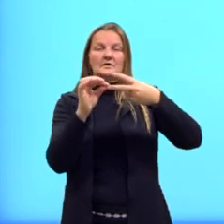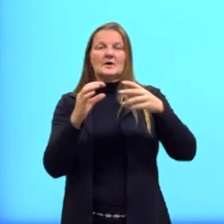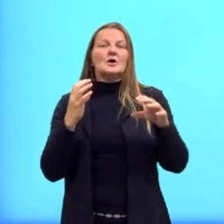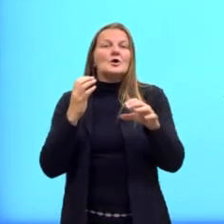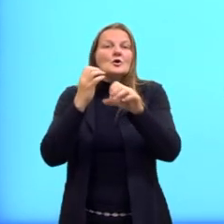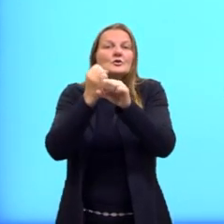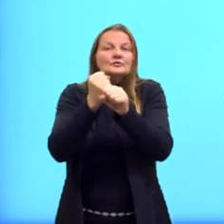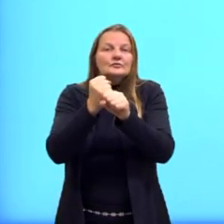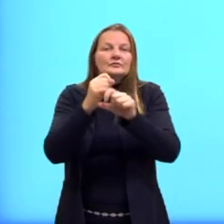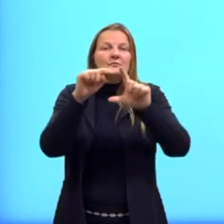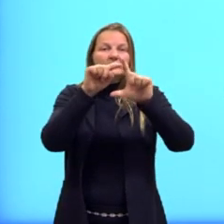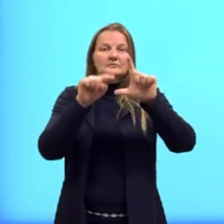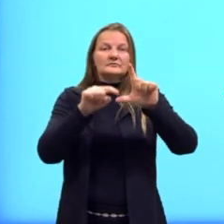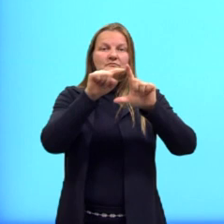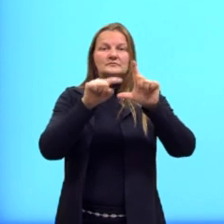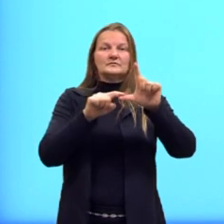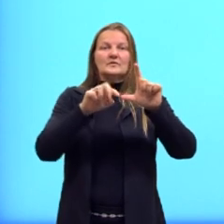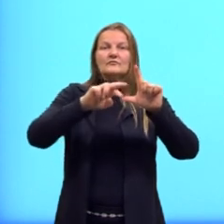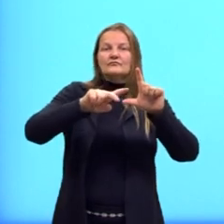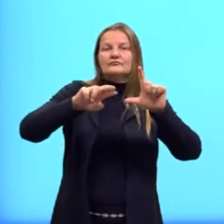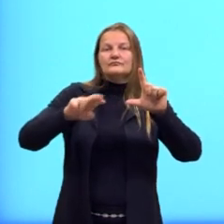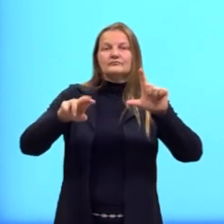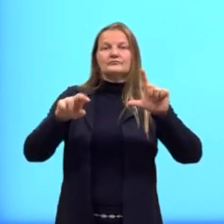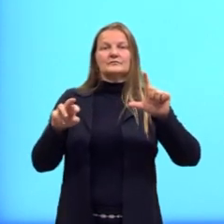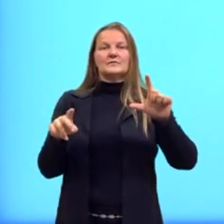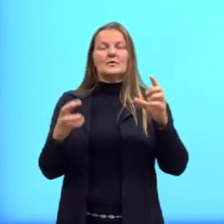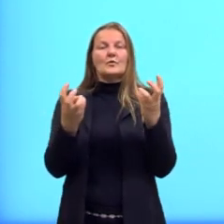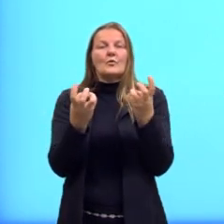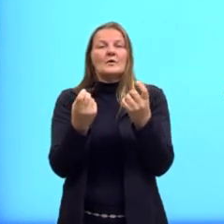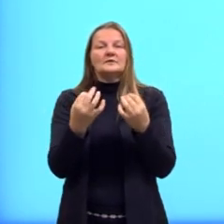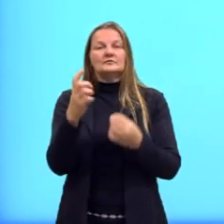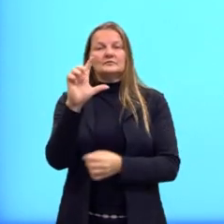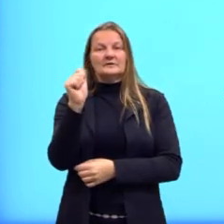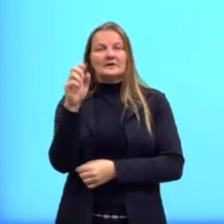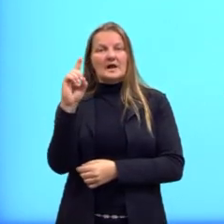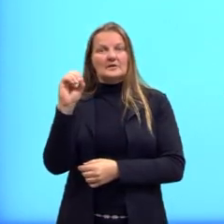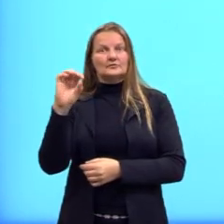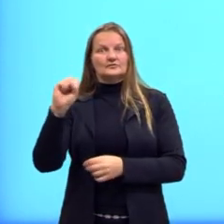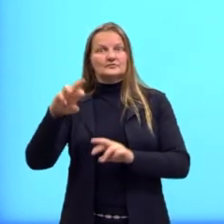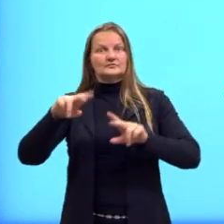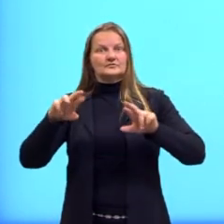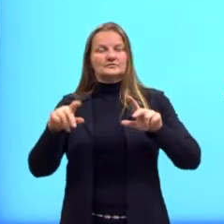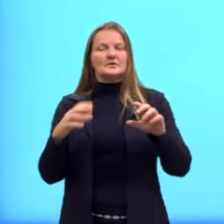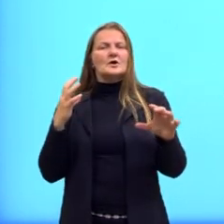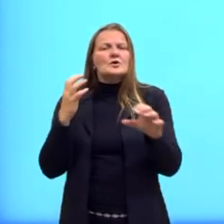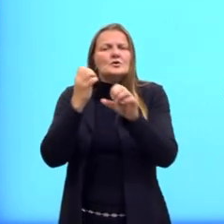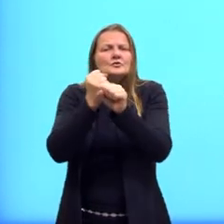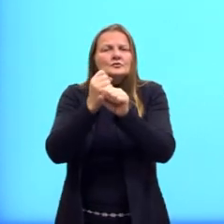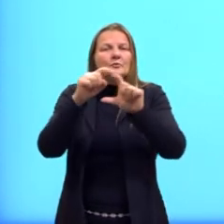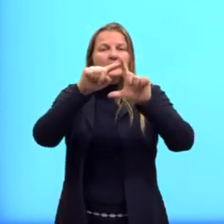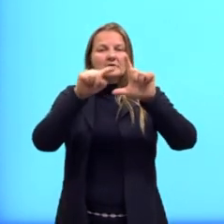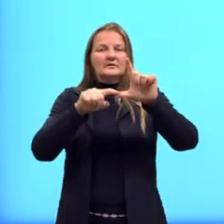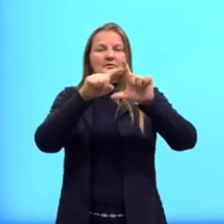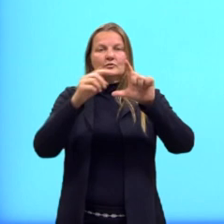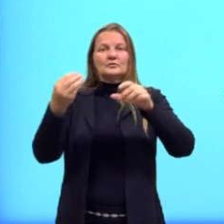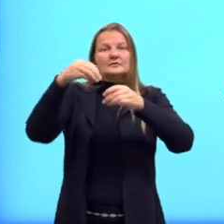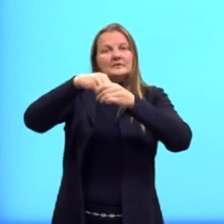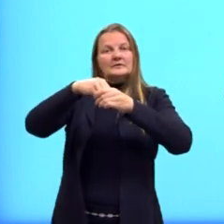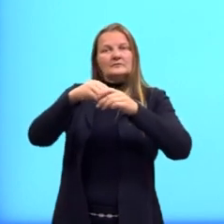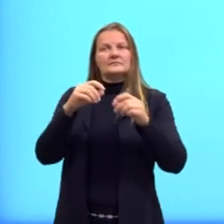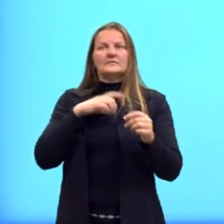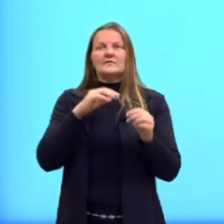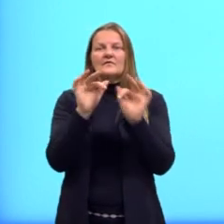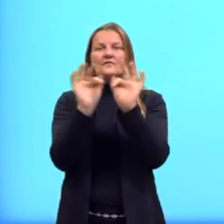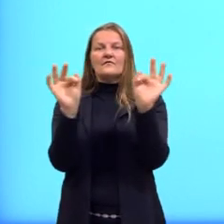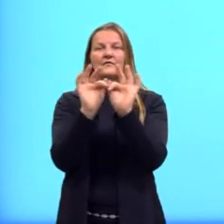todos os seus ângulos variando de acordo com o número de lados então a soma dos ângulos internos é dado pela